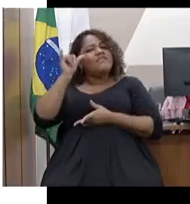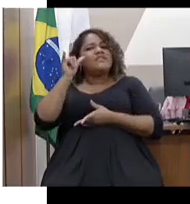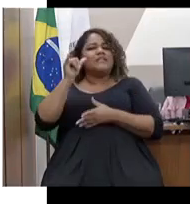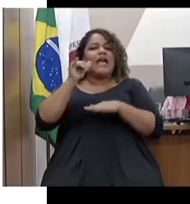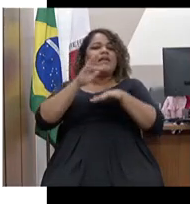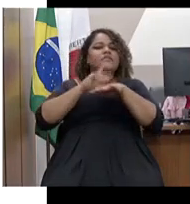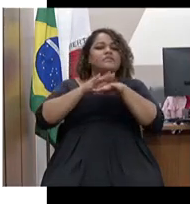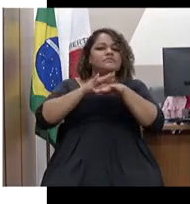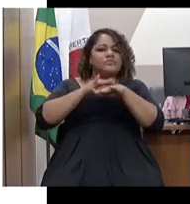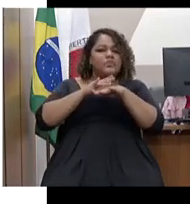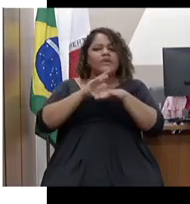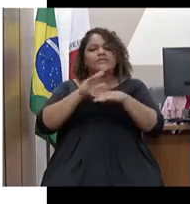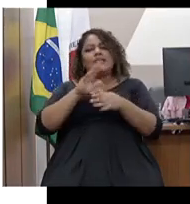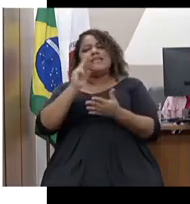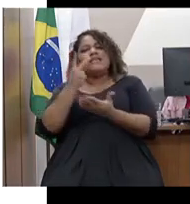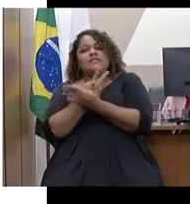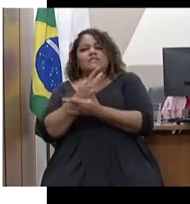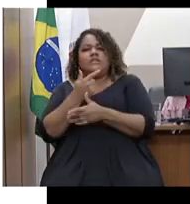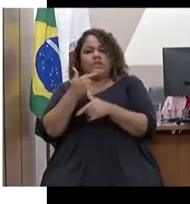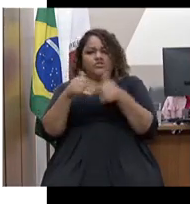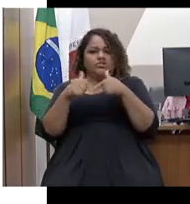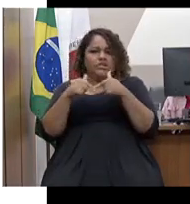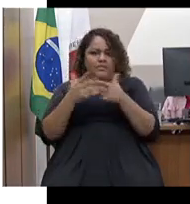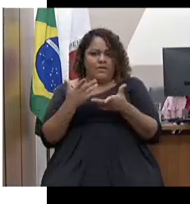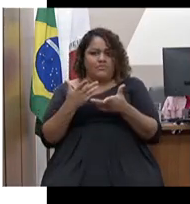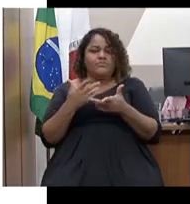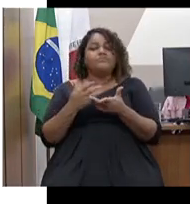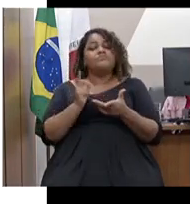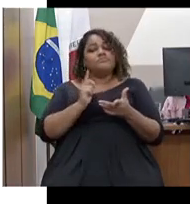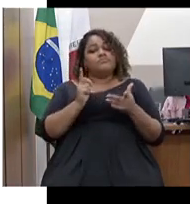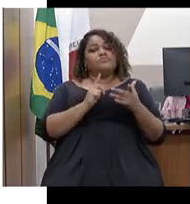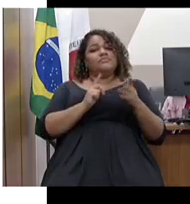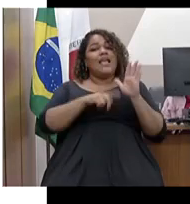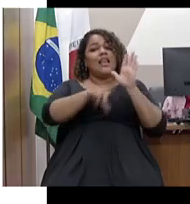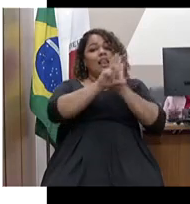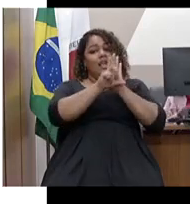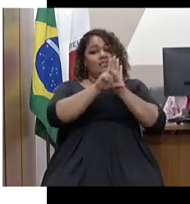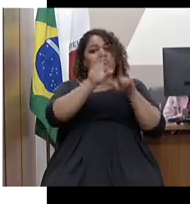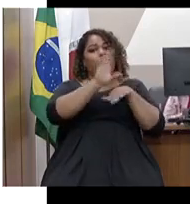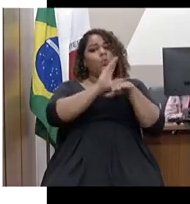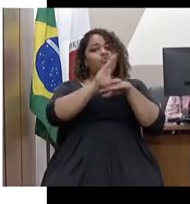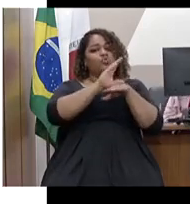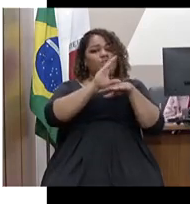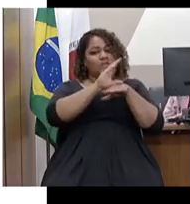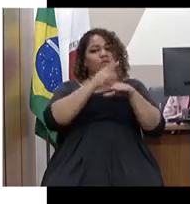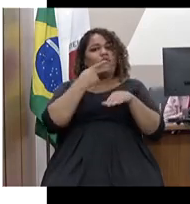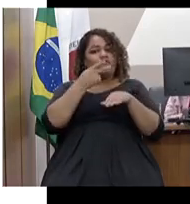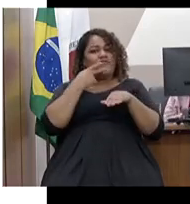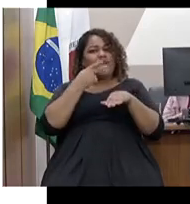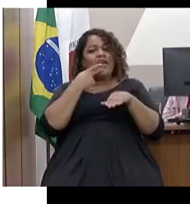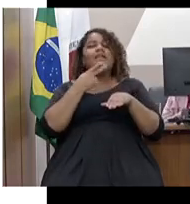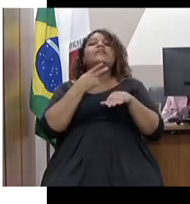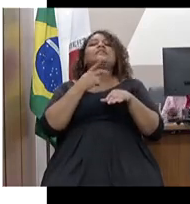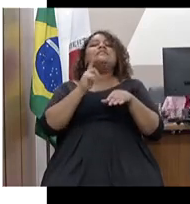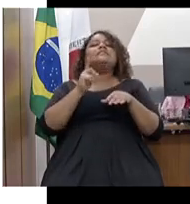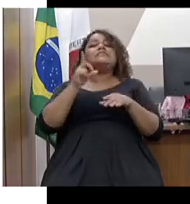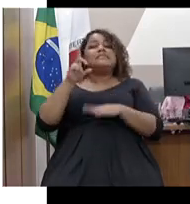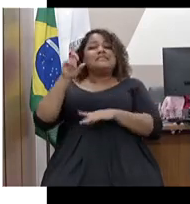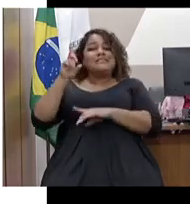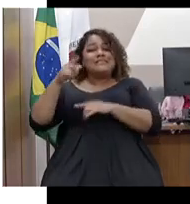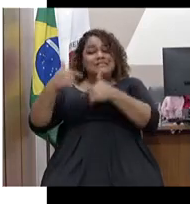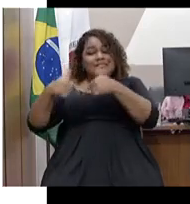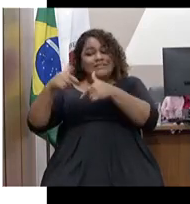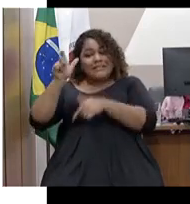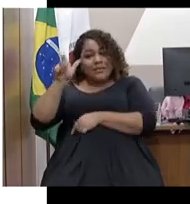a primeira coisa lembrar que tem lei para isso né a constituição fala que o trabalhador tem direito a redução dos riscos do trabalho